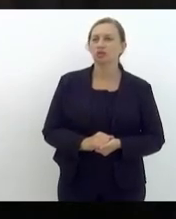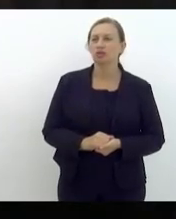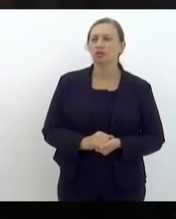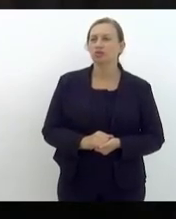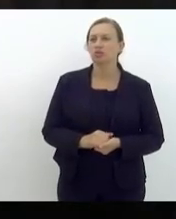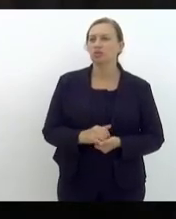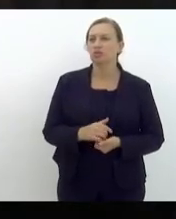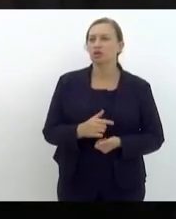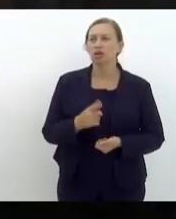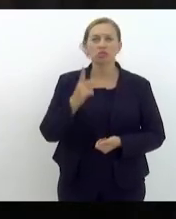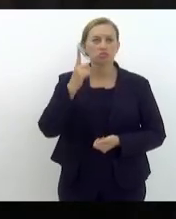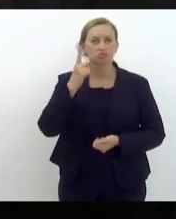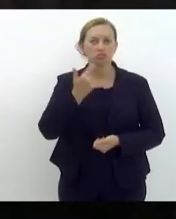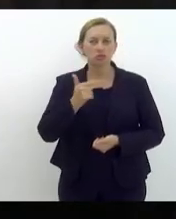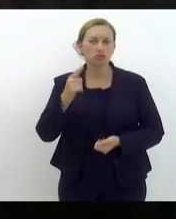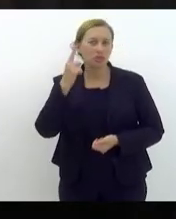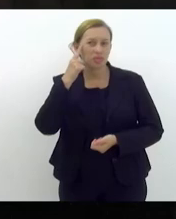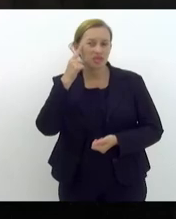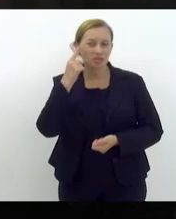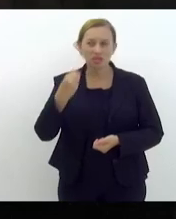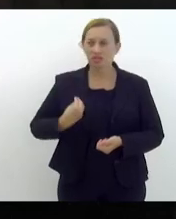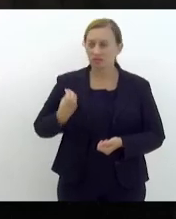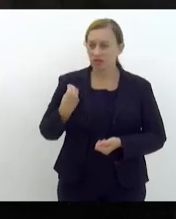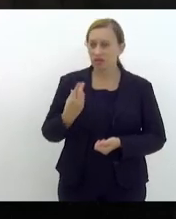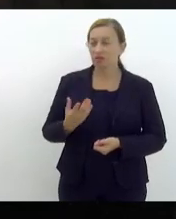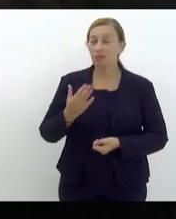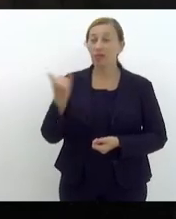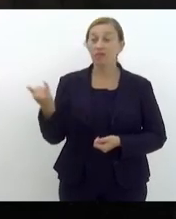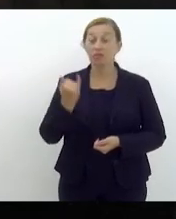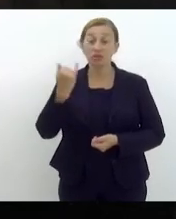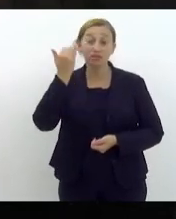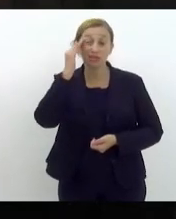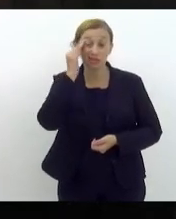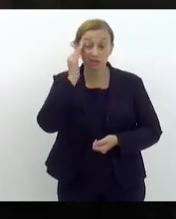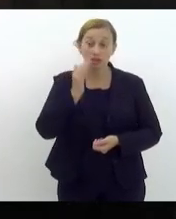perspectiva é importante nós entendermos